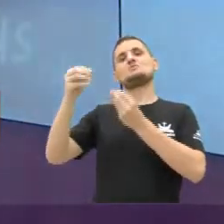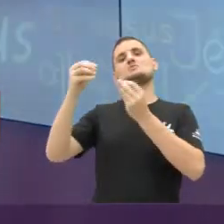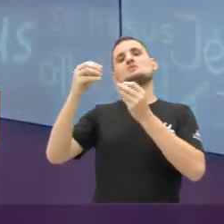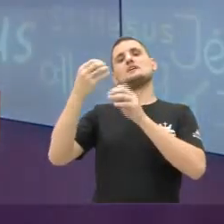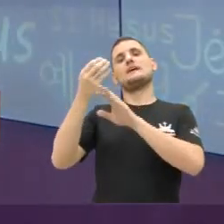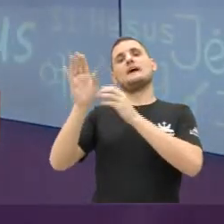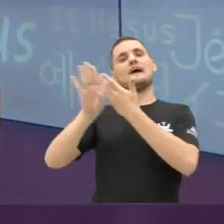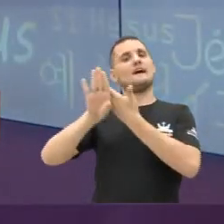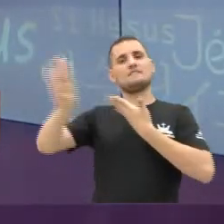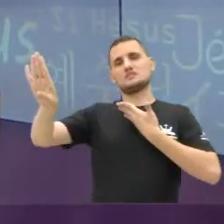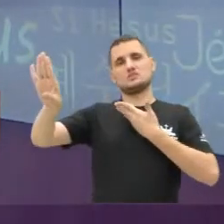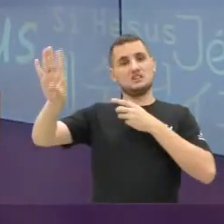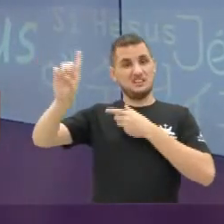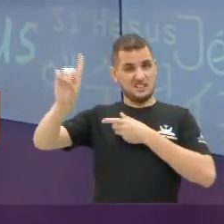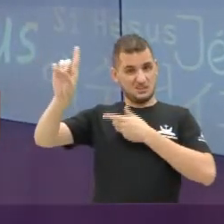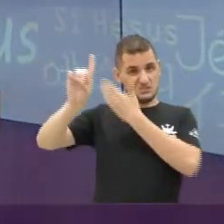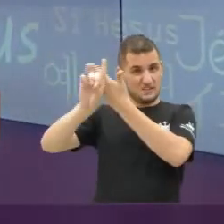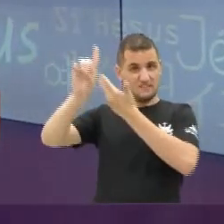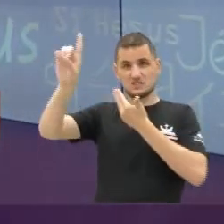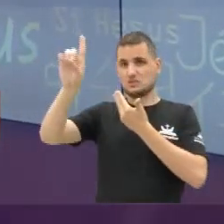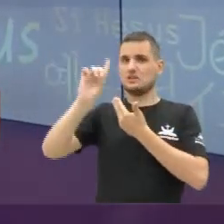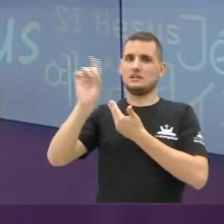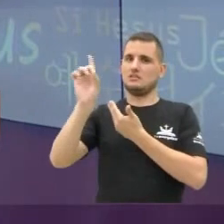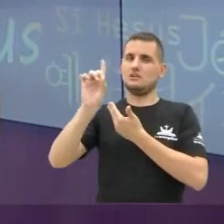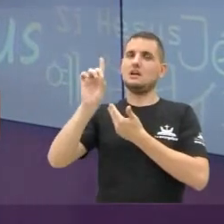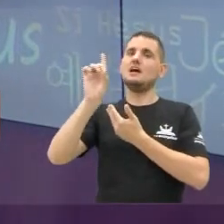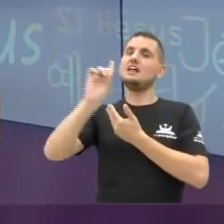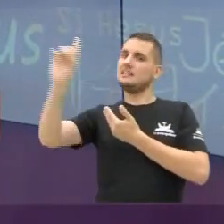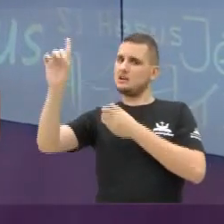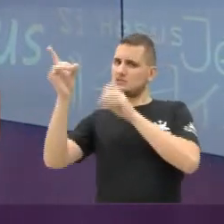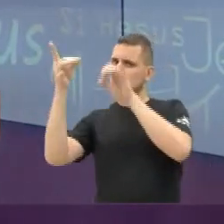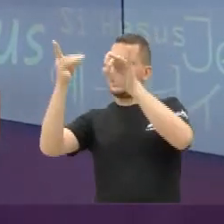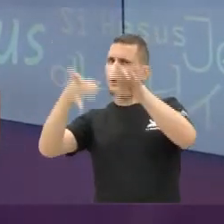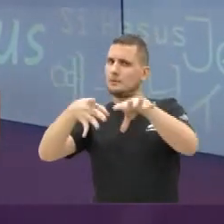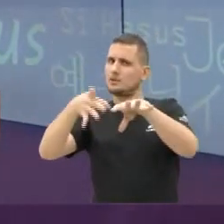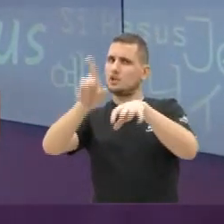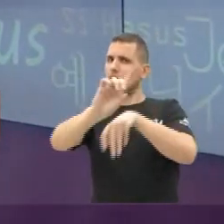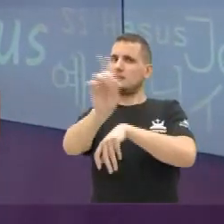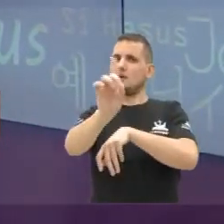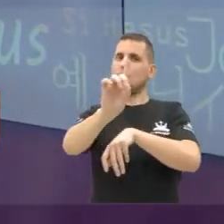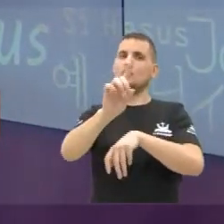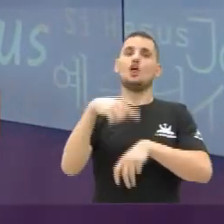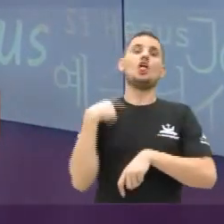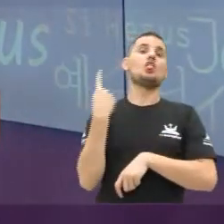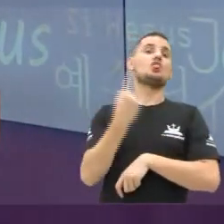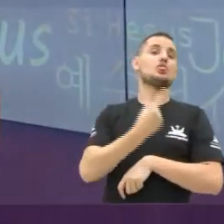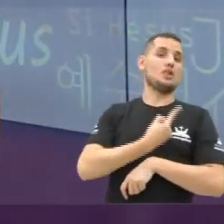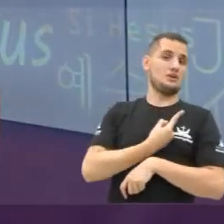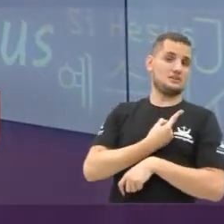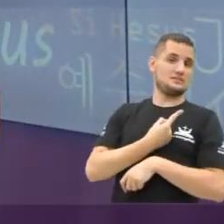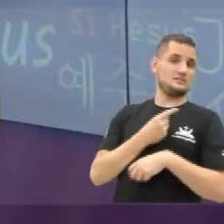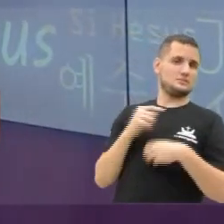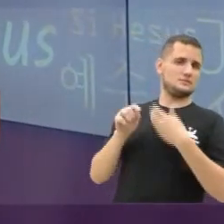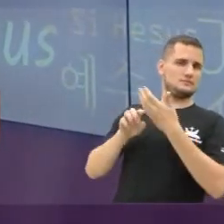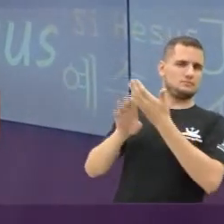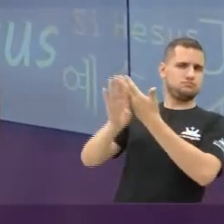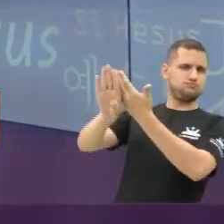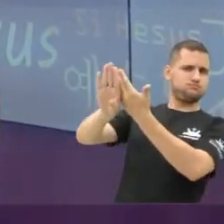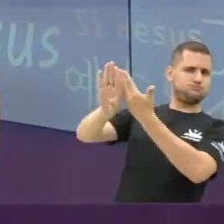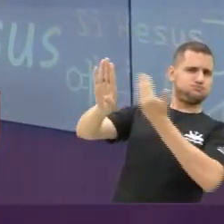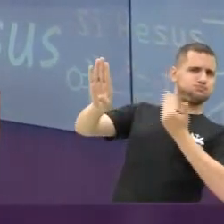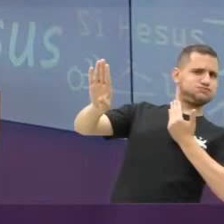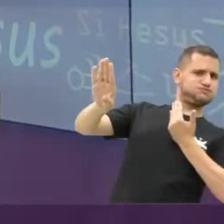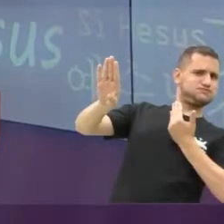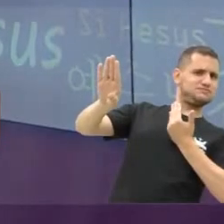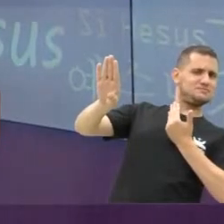presença. Não foi Deus que te abandonou. É o homem que se afasta de Deus. É